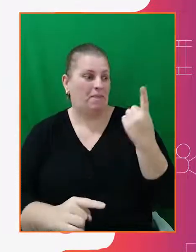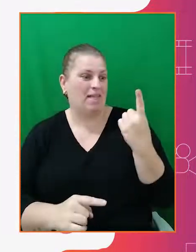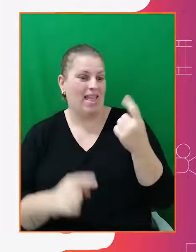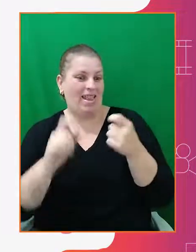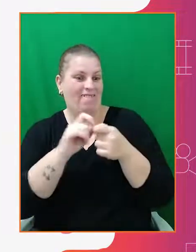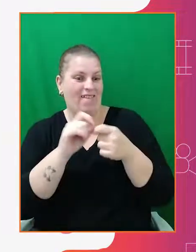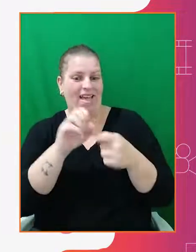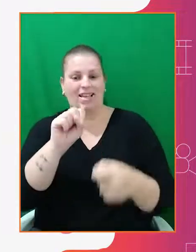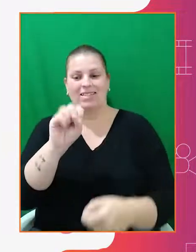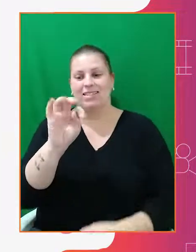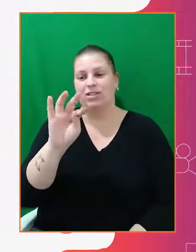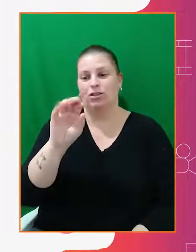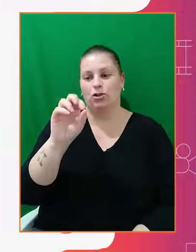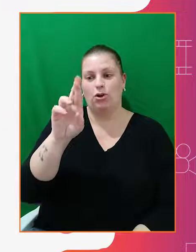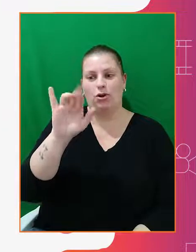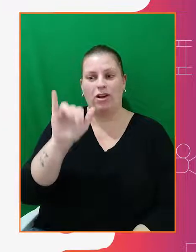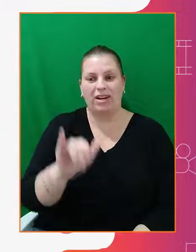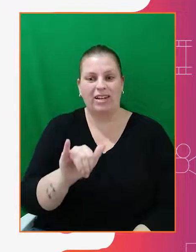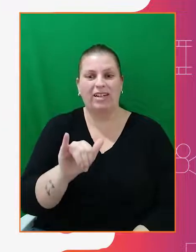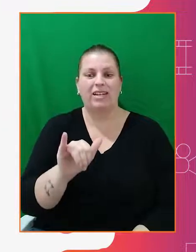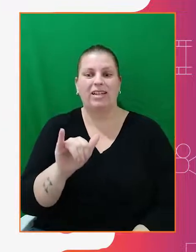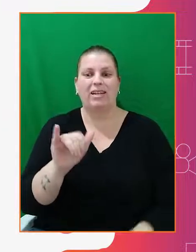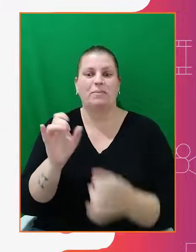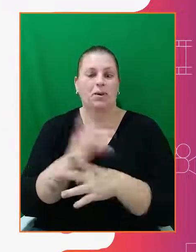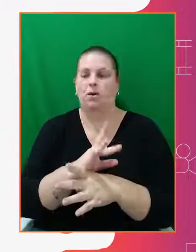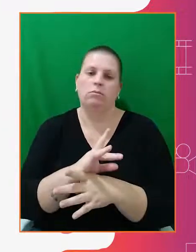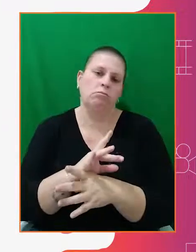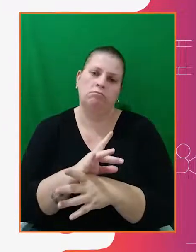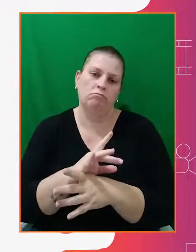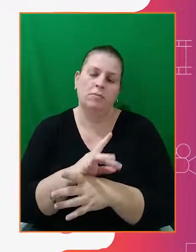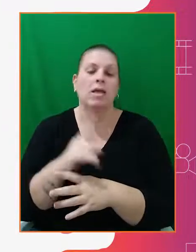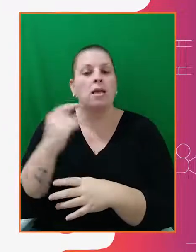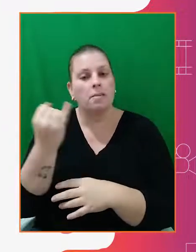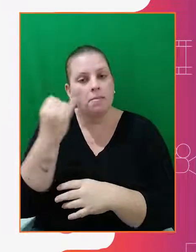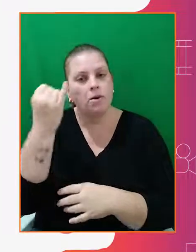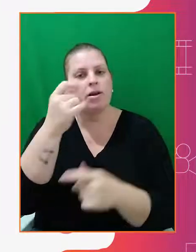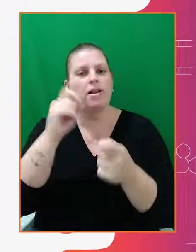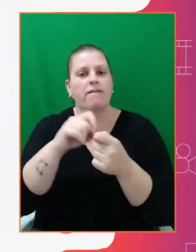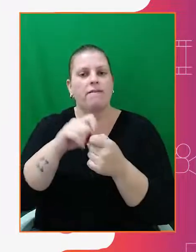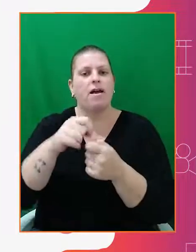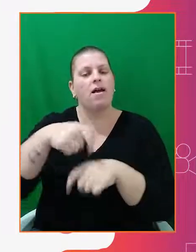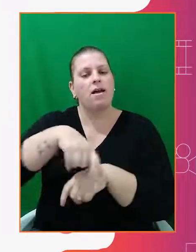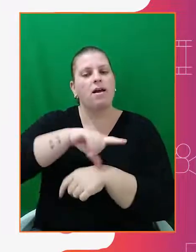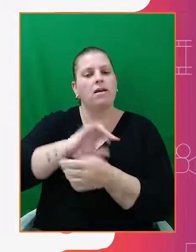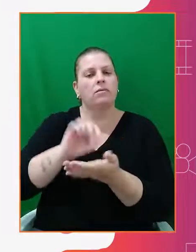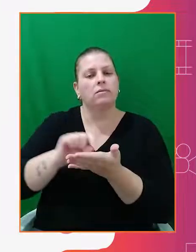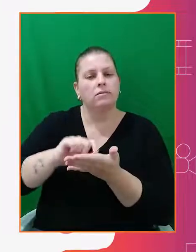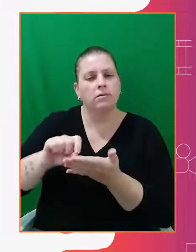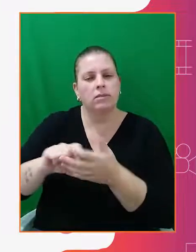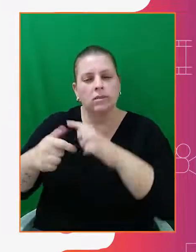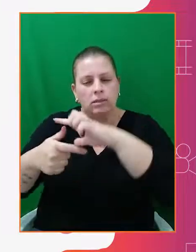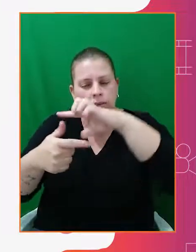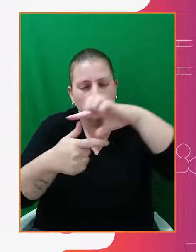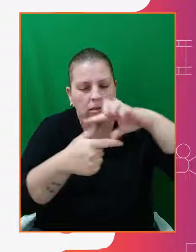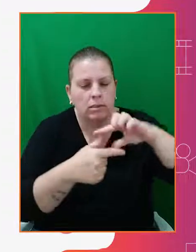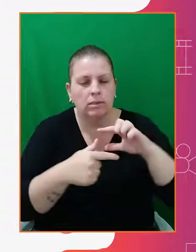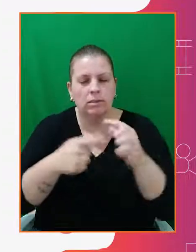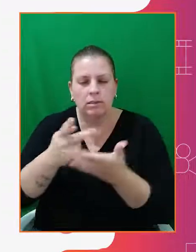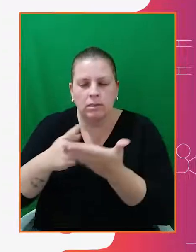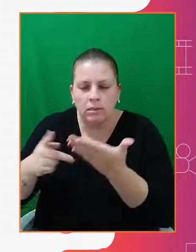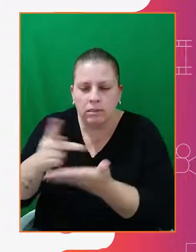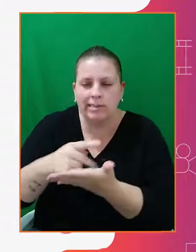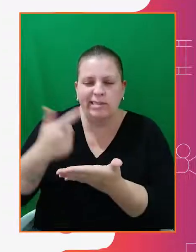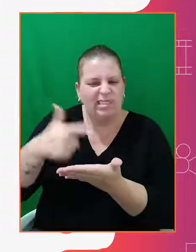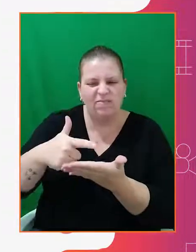storyboard que vai ficar bom. Então, por isso que é importante o storyboard ser um rascunho, para a gente poder desenhar,